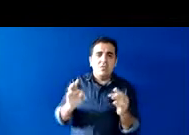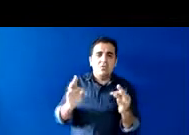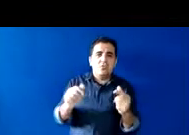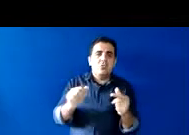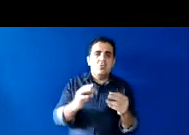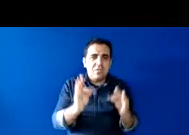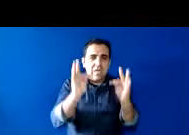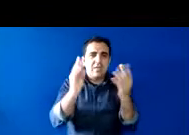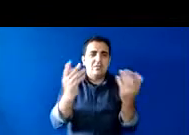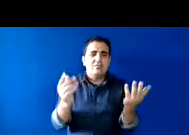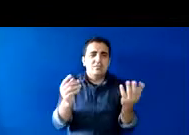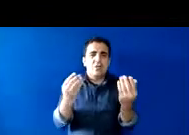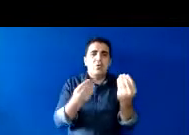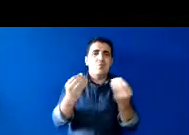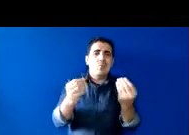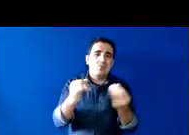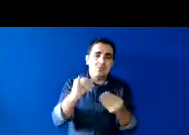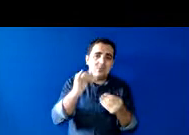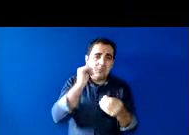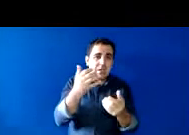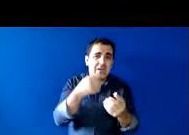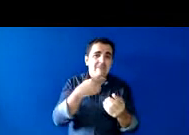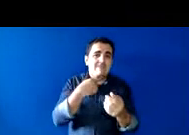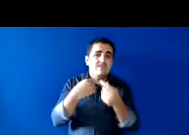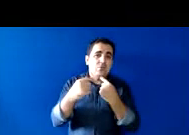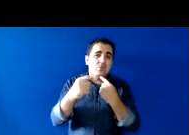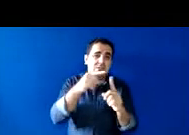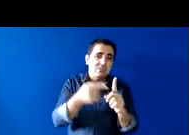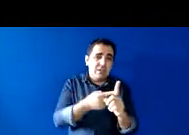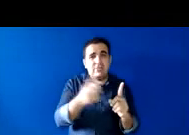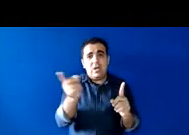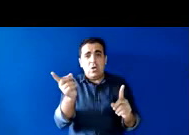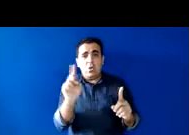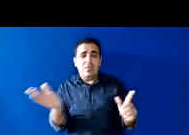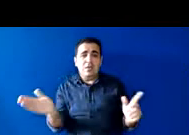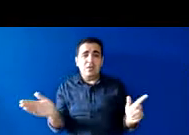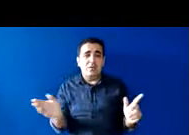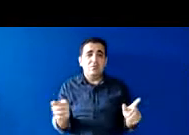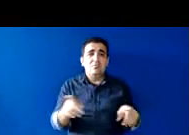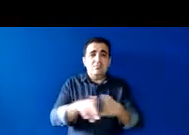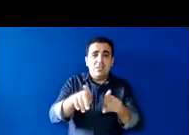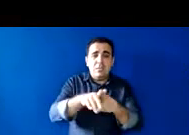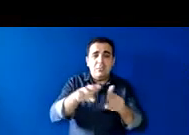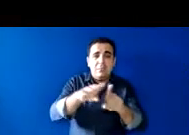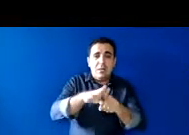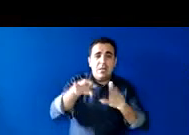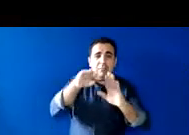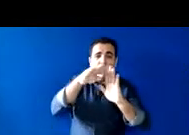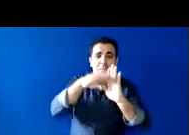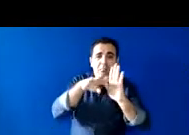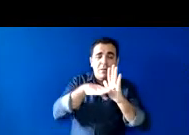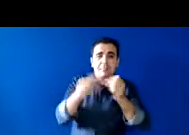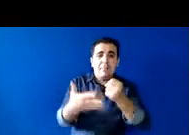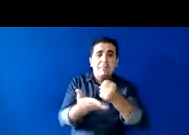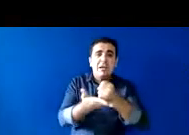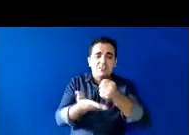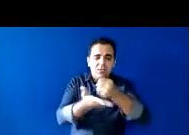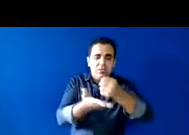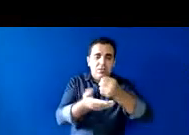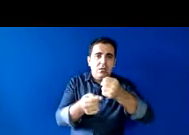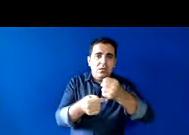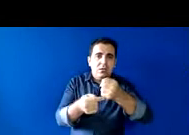técnicas para ter ou não filhos, o cuidado baseado em evidências científicas e em direitos,